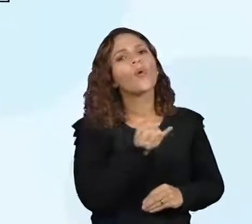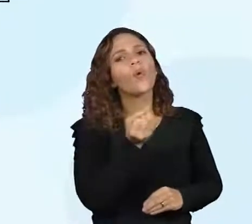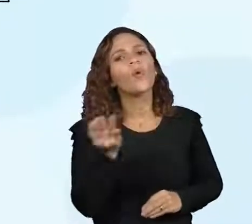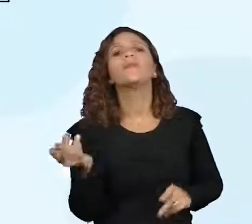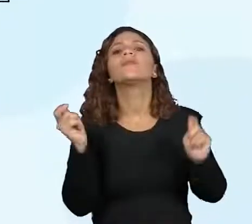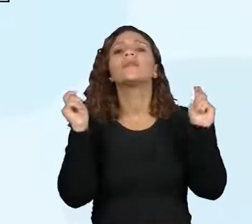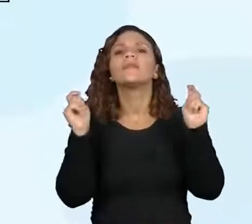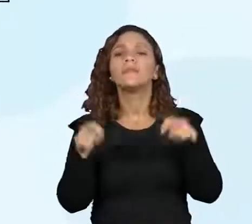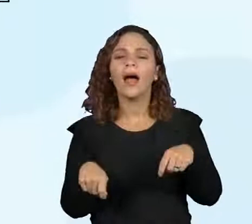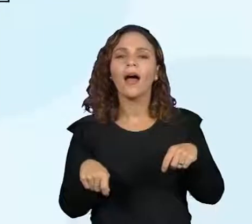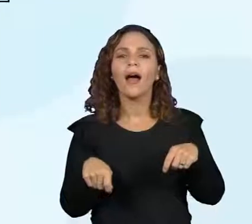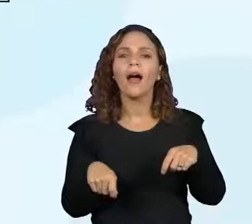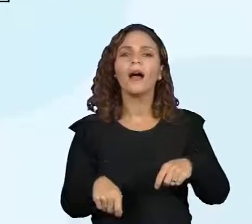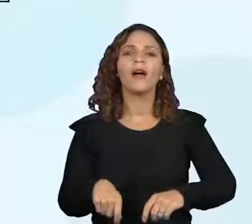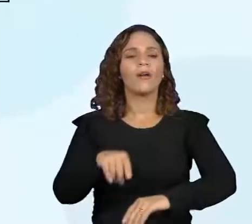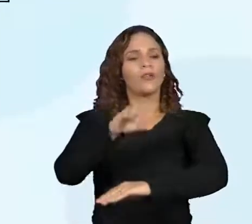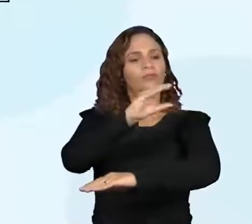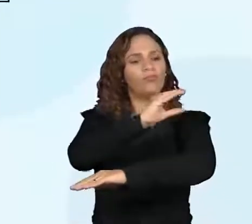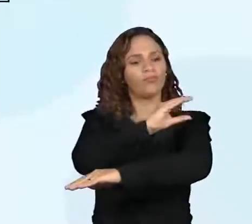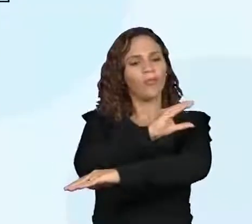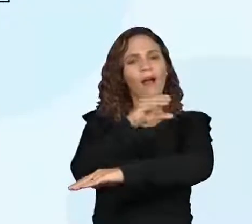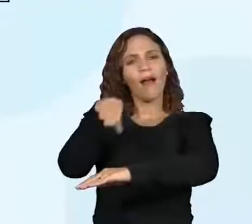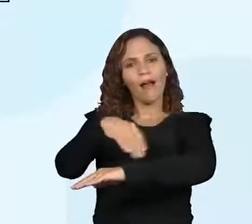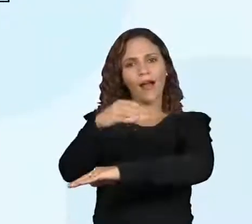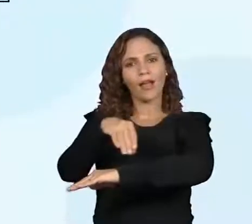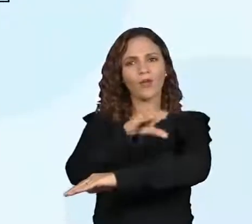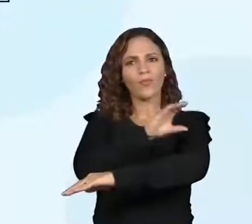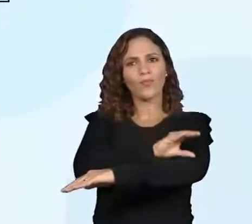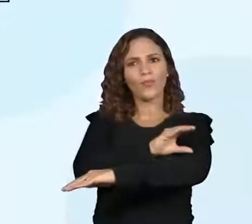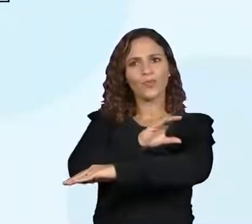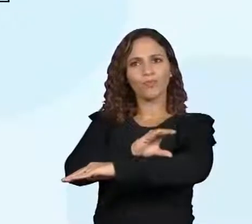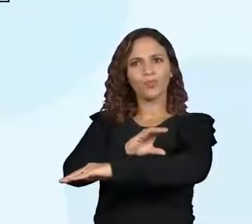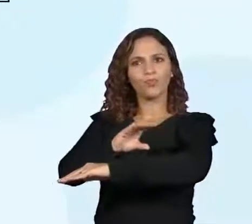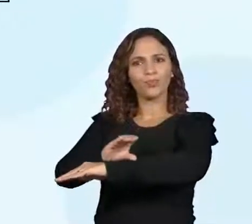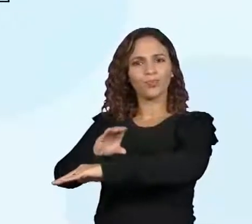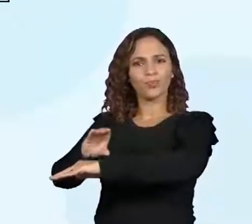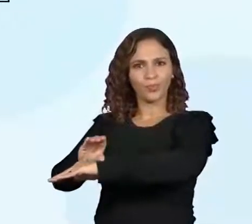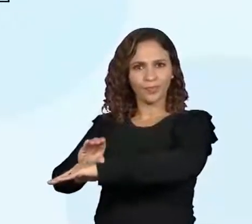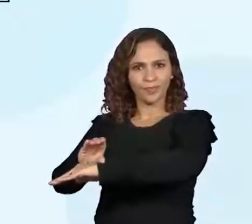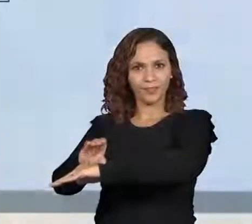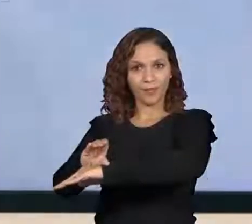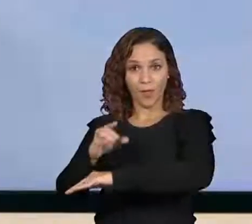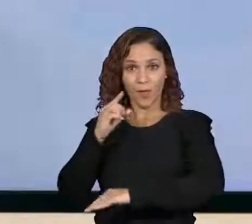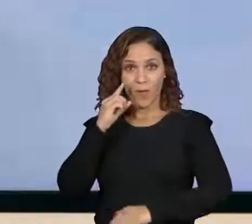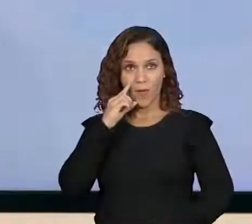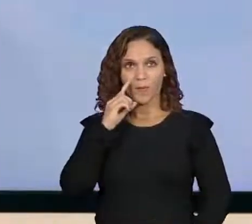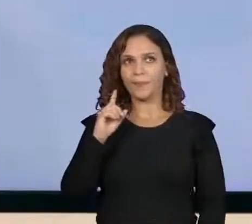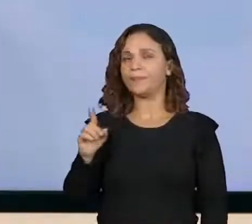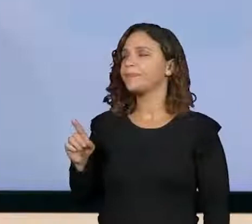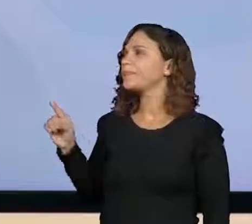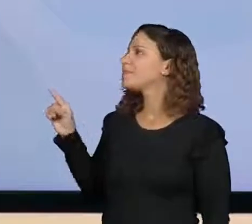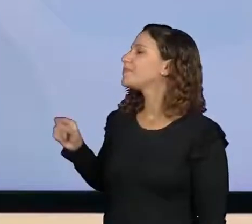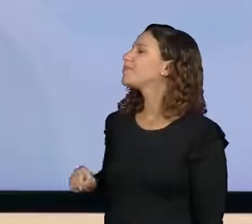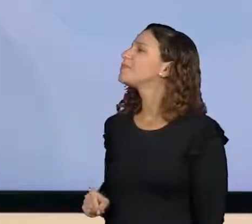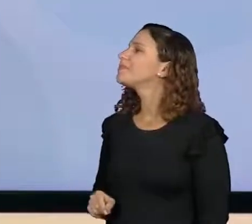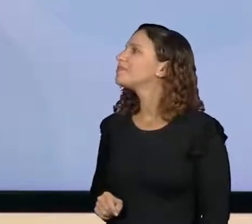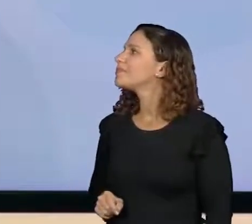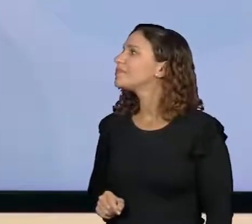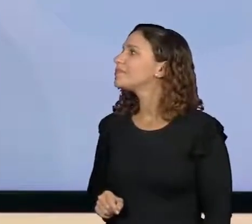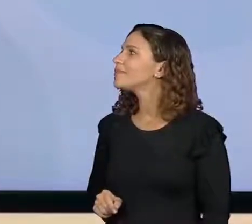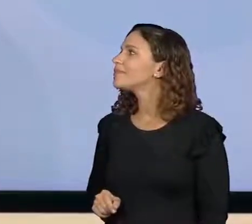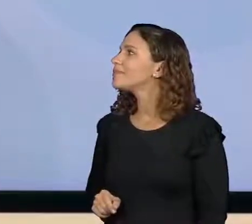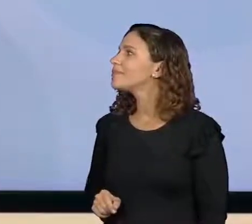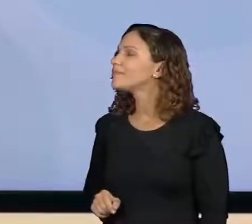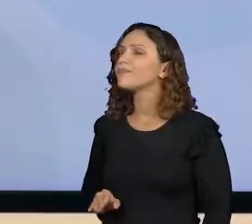nas prateleiras que possui. Olha lá. Então, a gente vai marcar assim, ó.